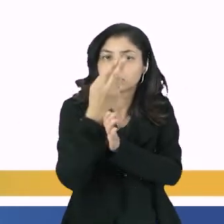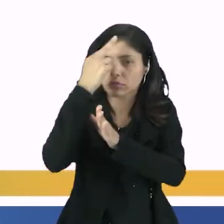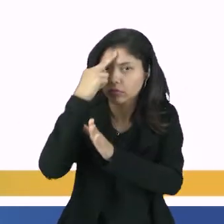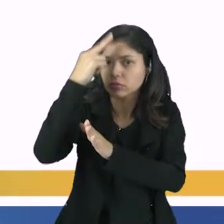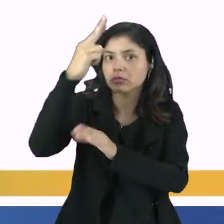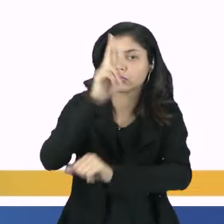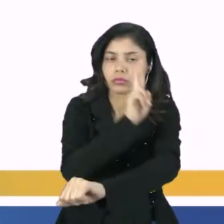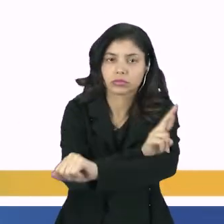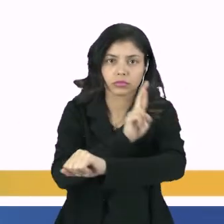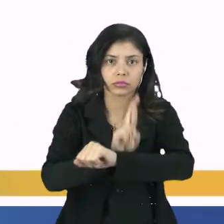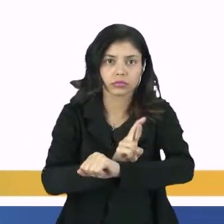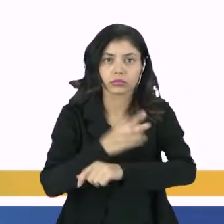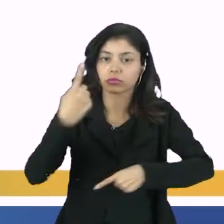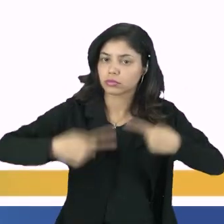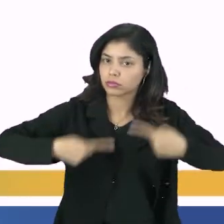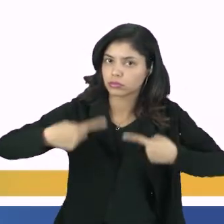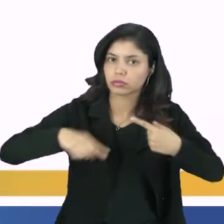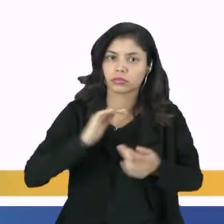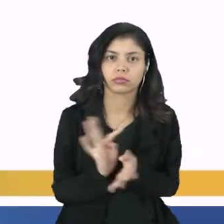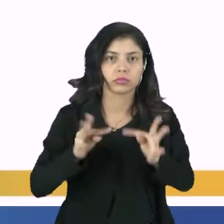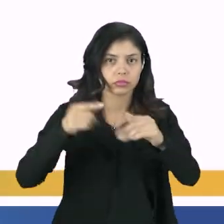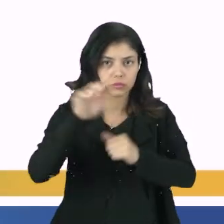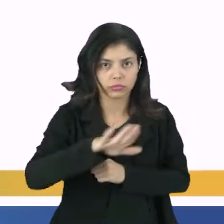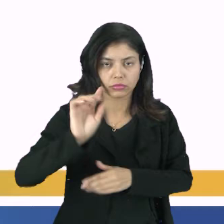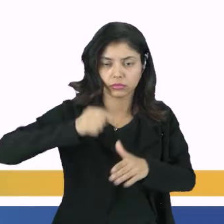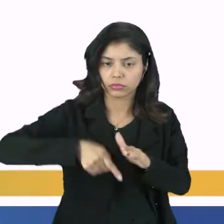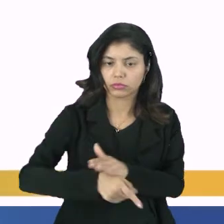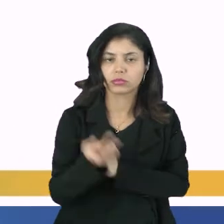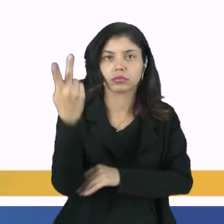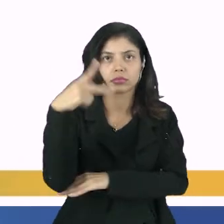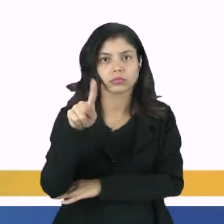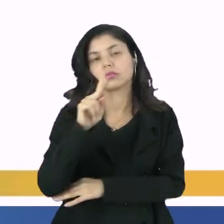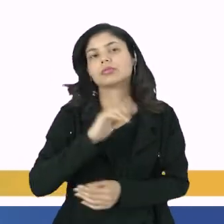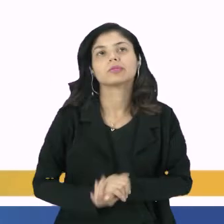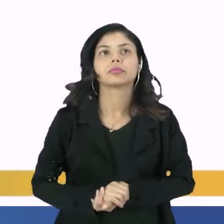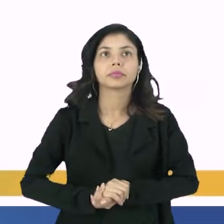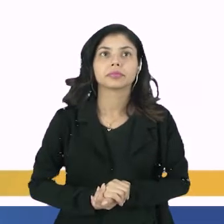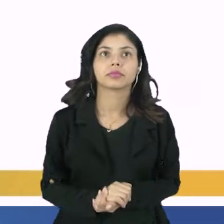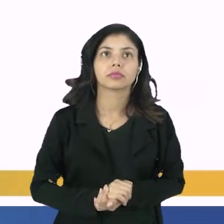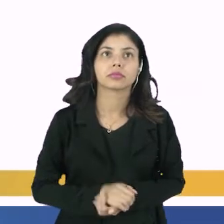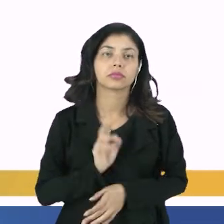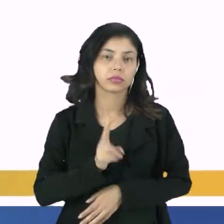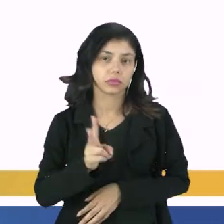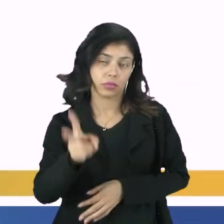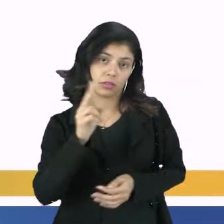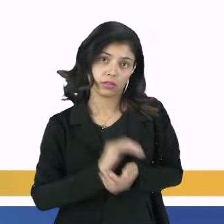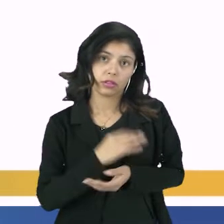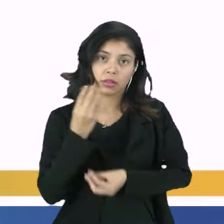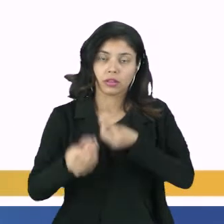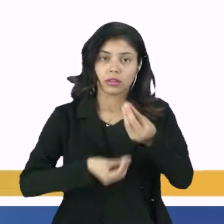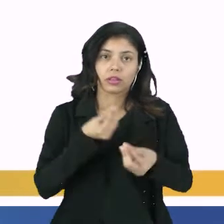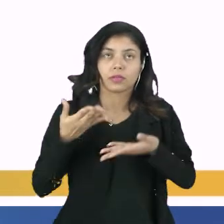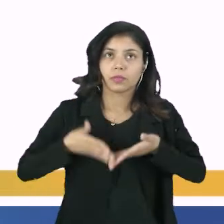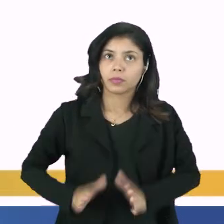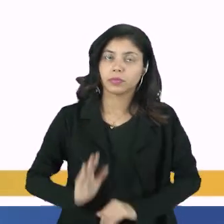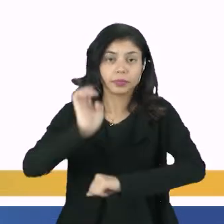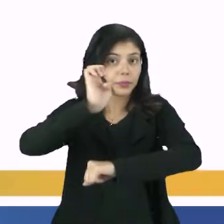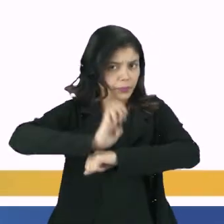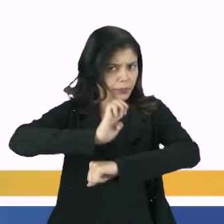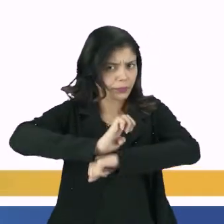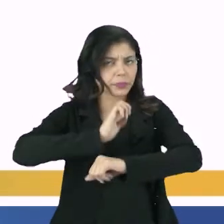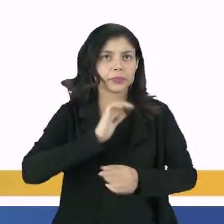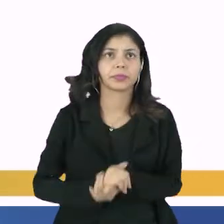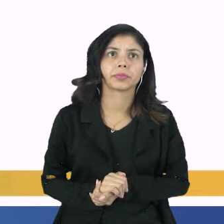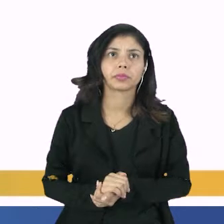lideranças religiosas e políticas, tudo isso dentro desse período neolítico. Continuando, como que era o nascimento do